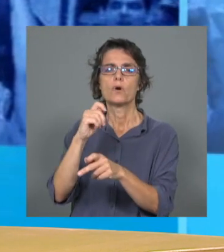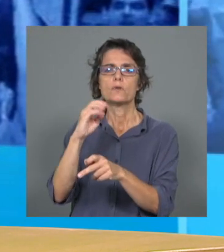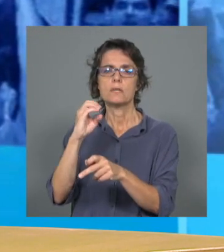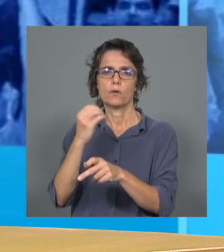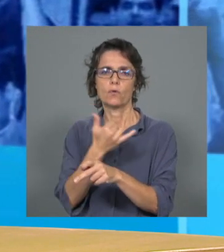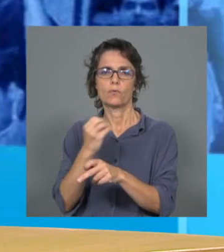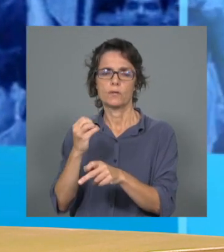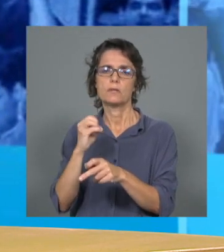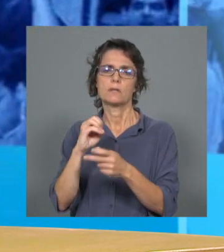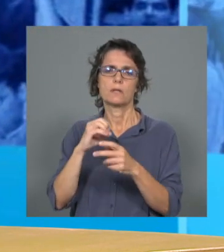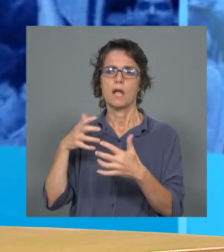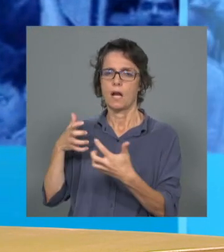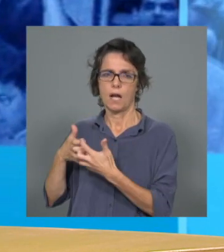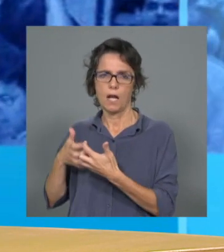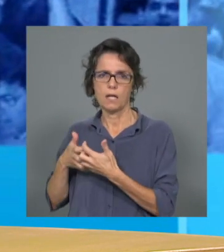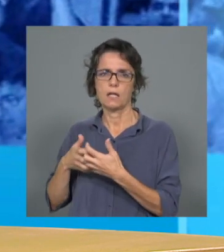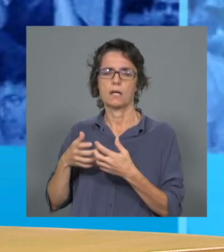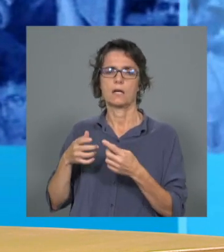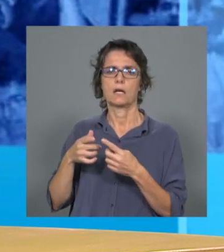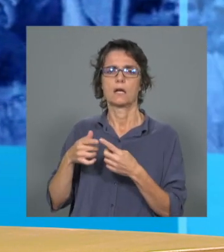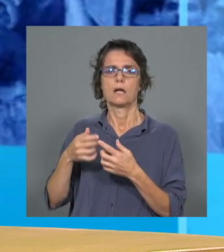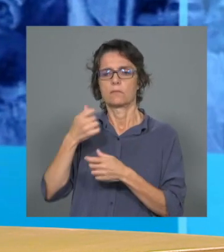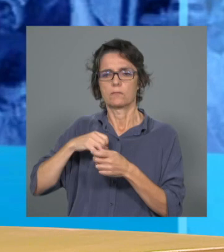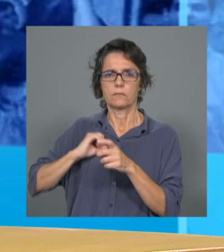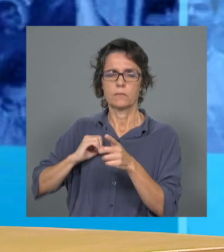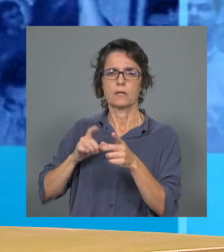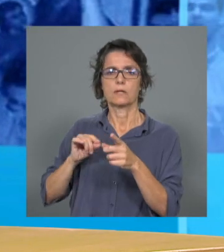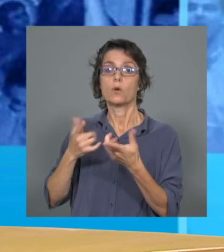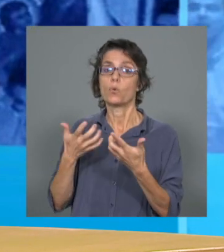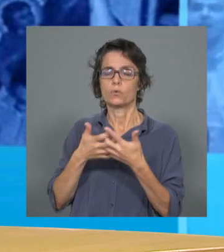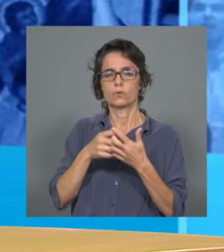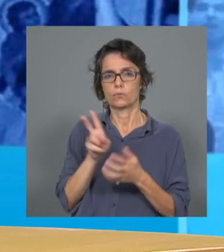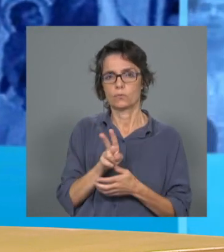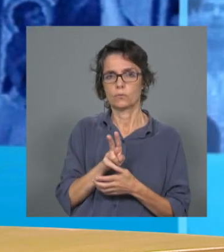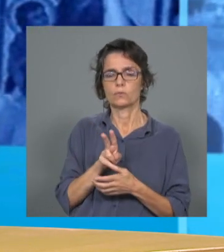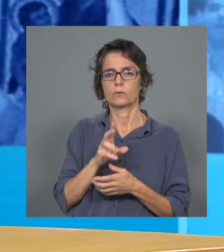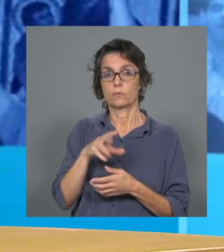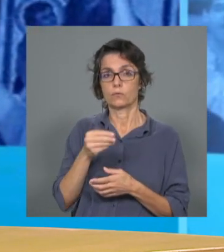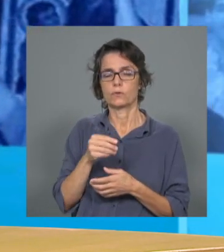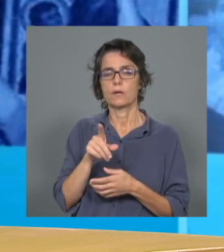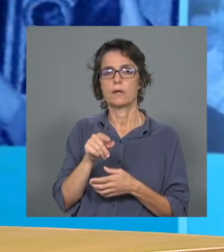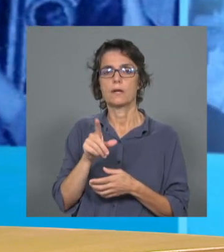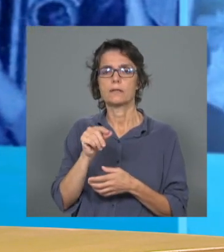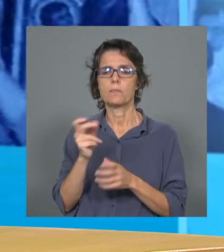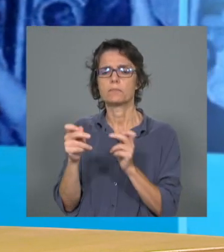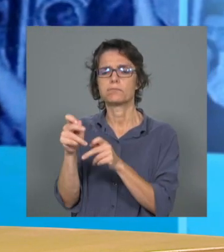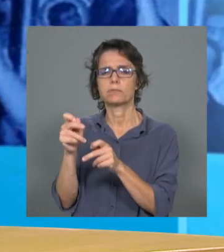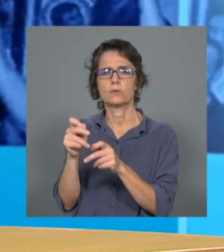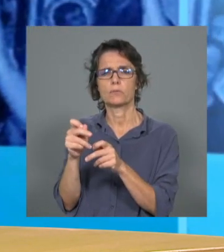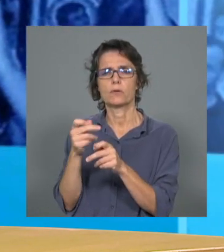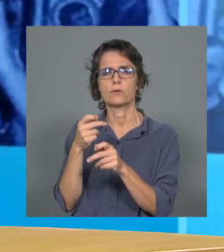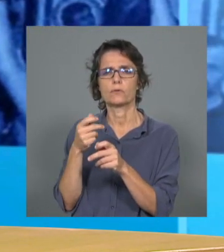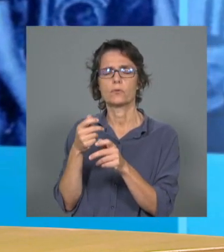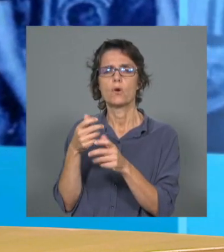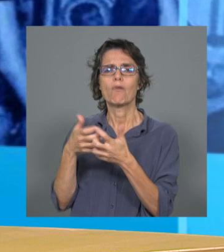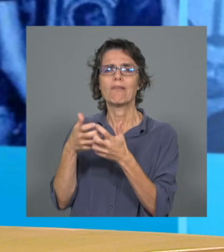guerra, sendo a Guerra Civil de Espanha ou a Segunda Guerra Mundial, sendo os pequenos episódios